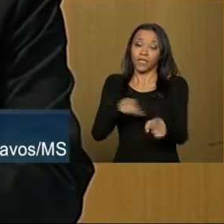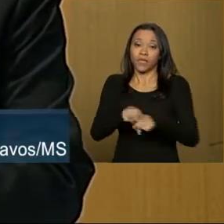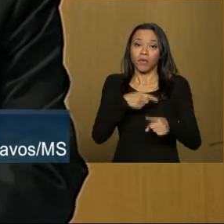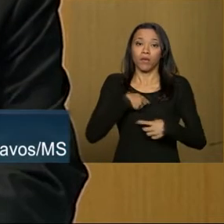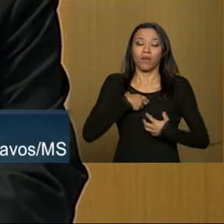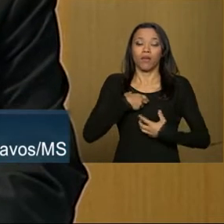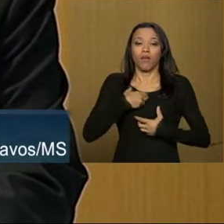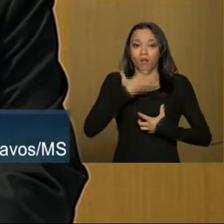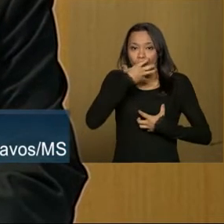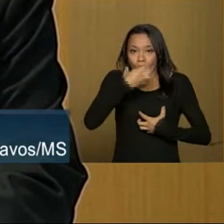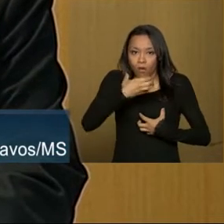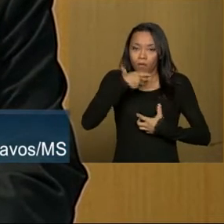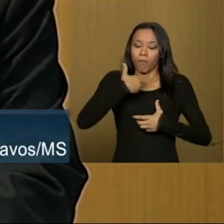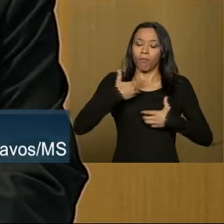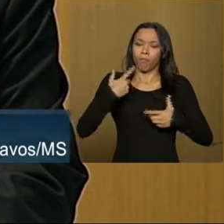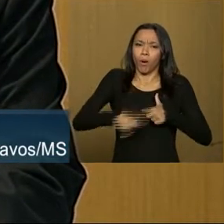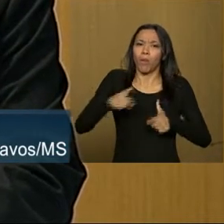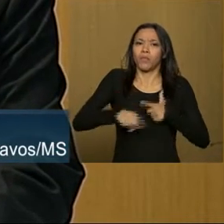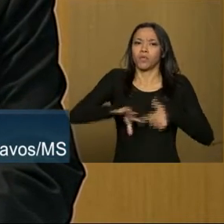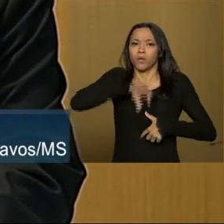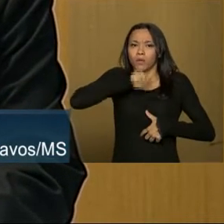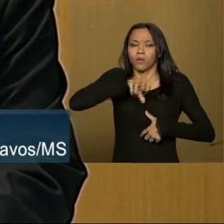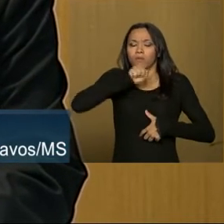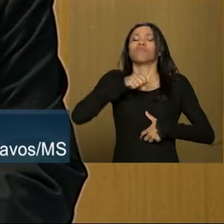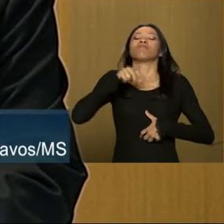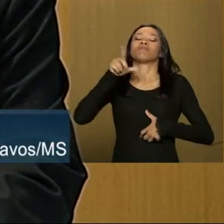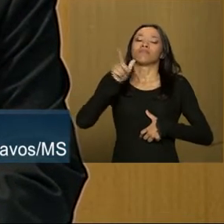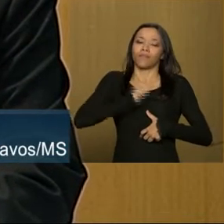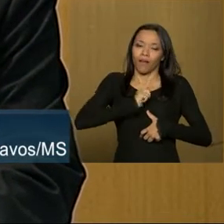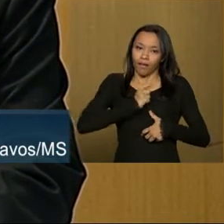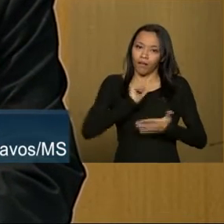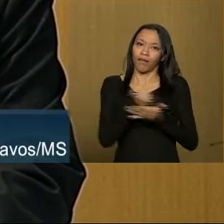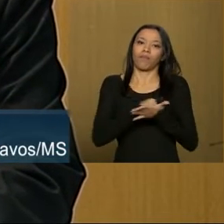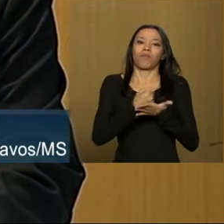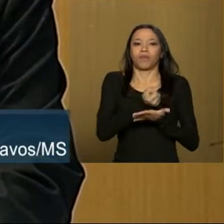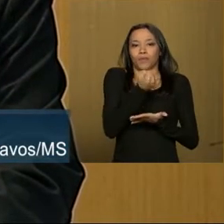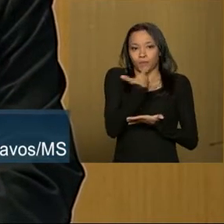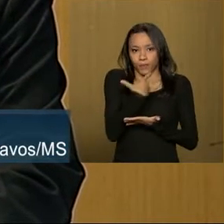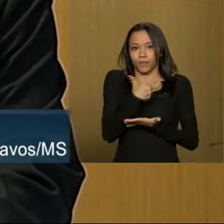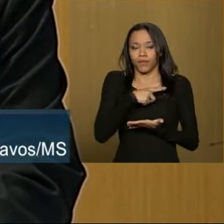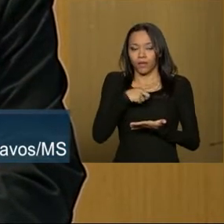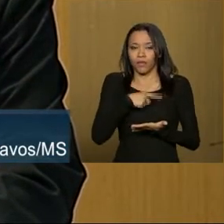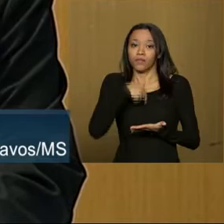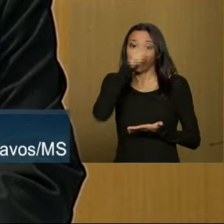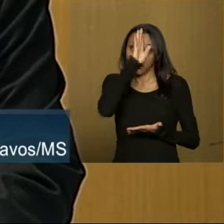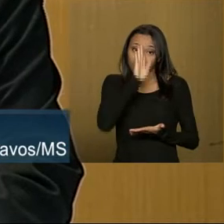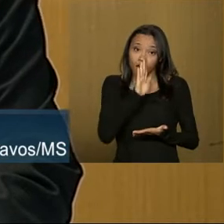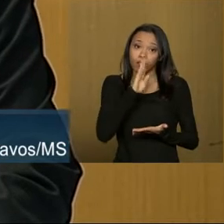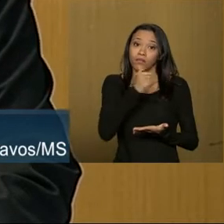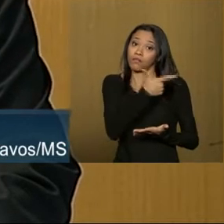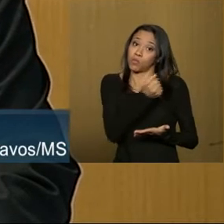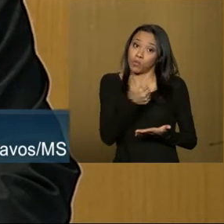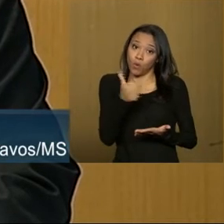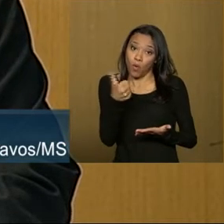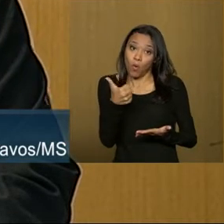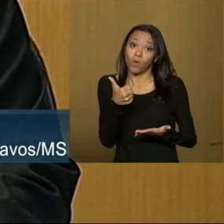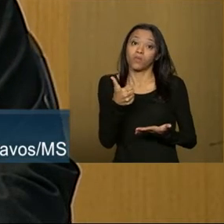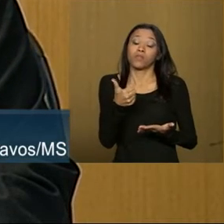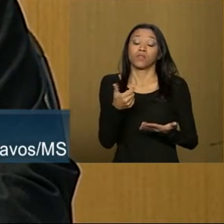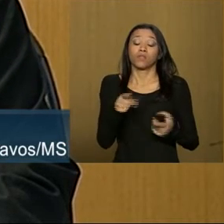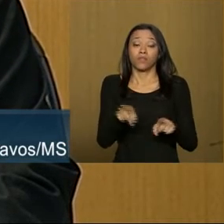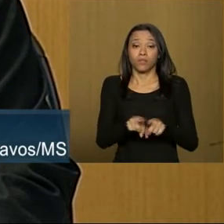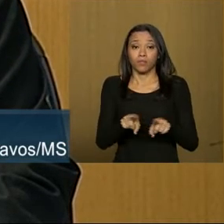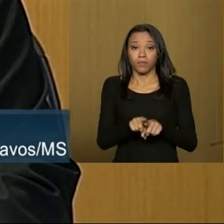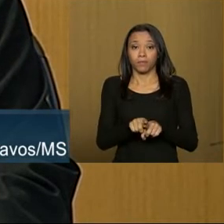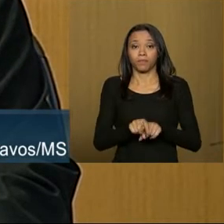prioridade, uma resposta do Ministério da Saúde, do governo brasileiro, ao importante problema das doenças crônicas